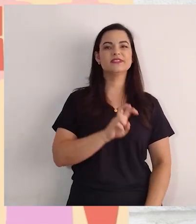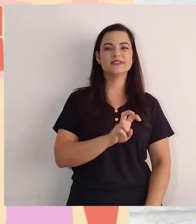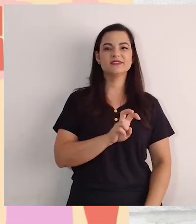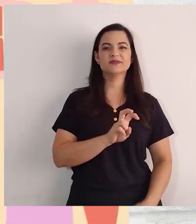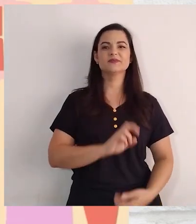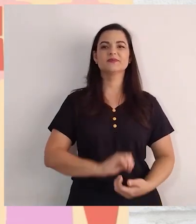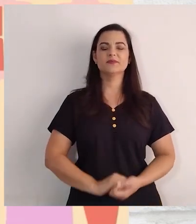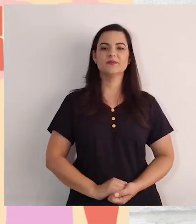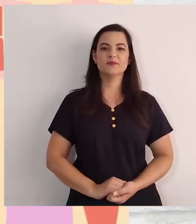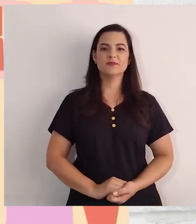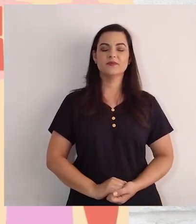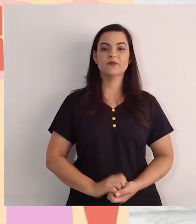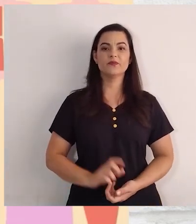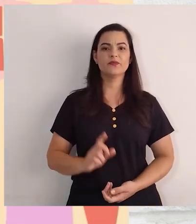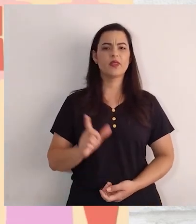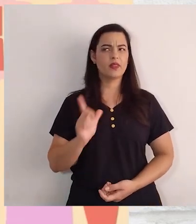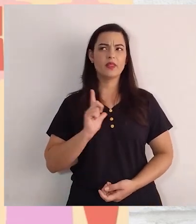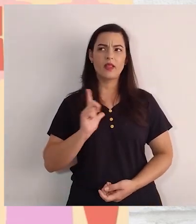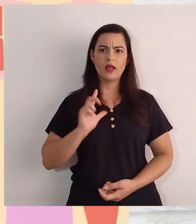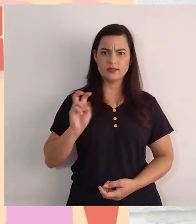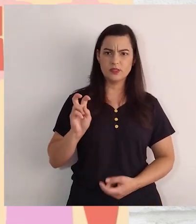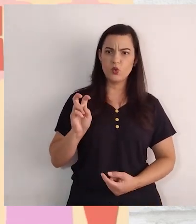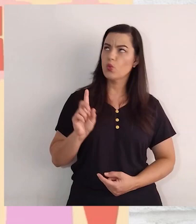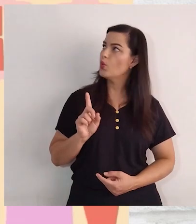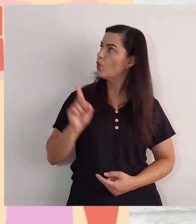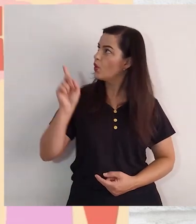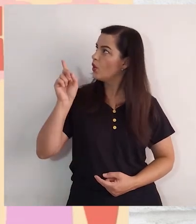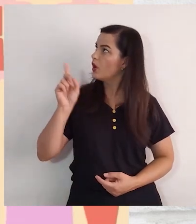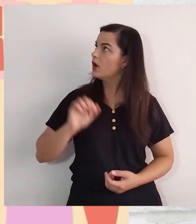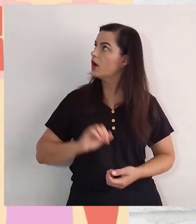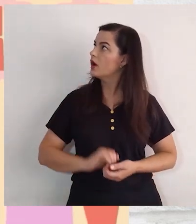25. Nós temos o número 5?